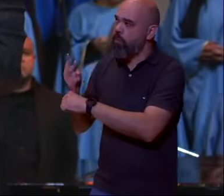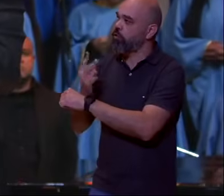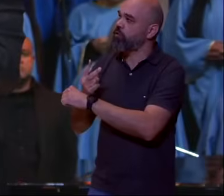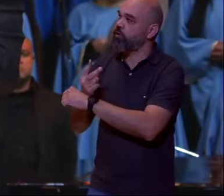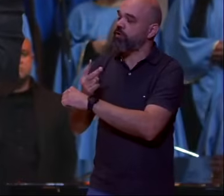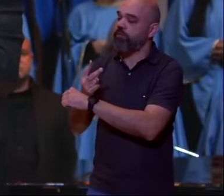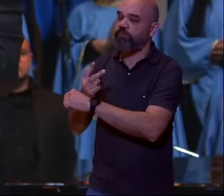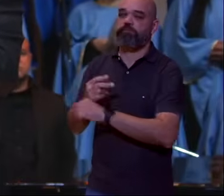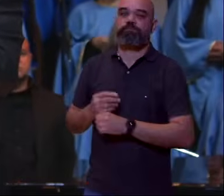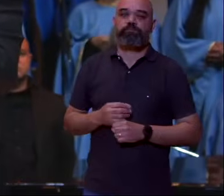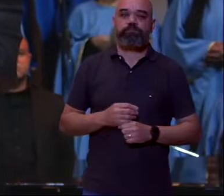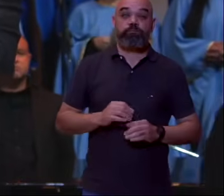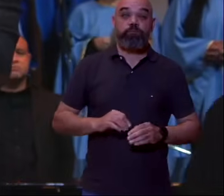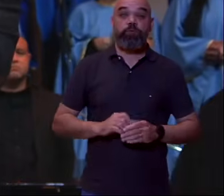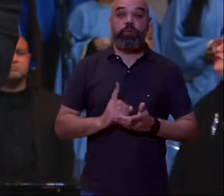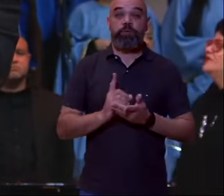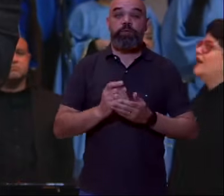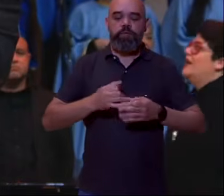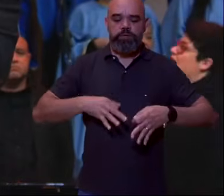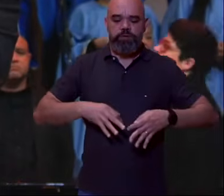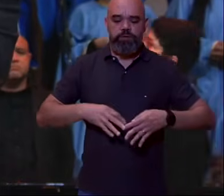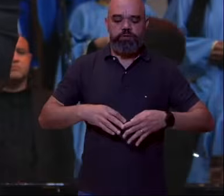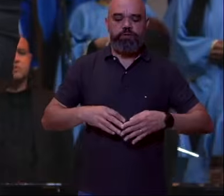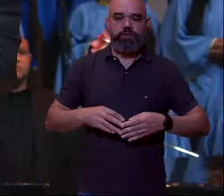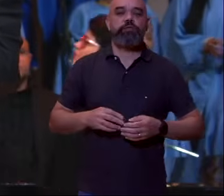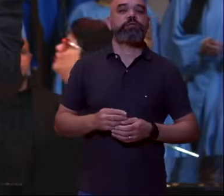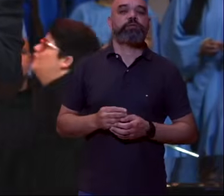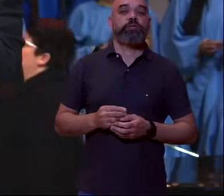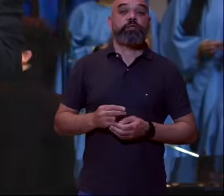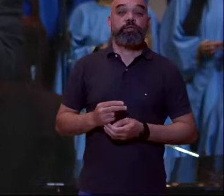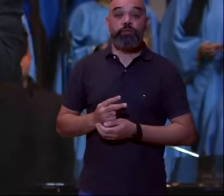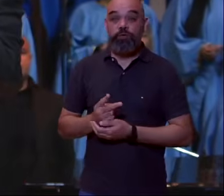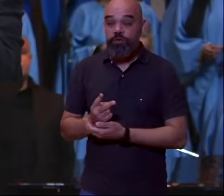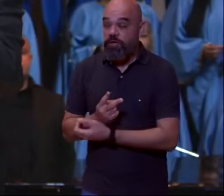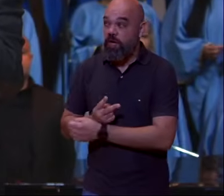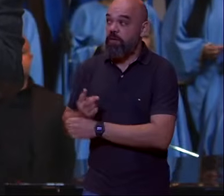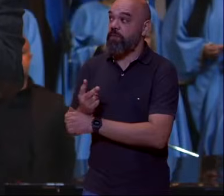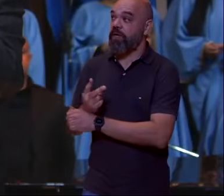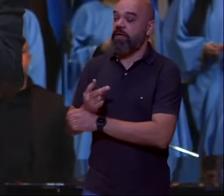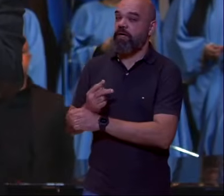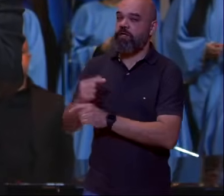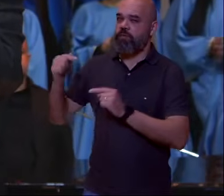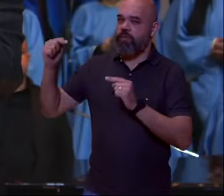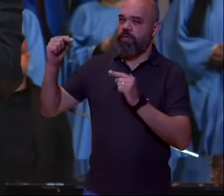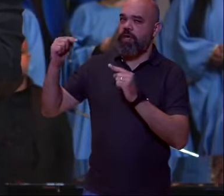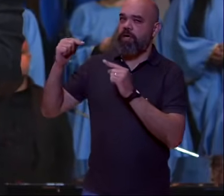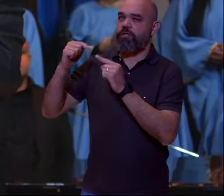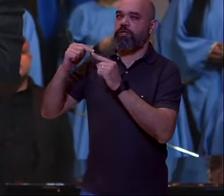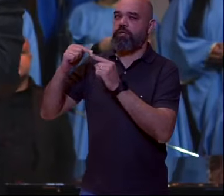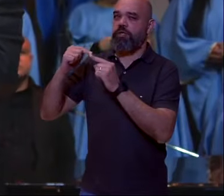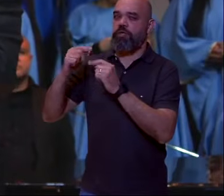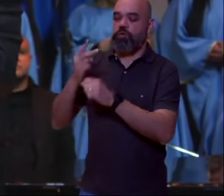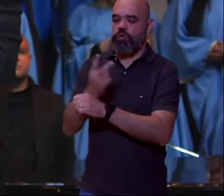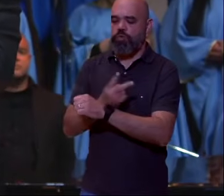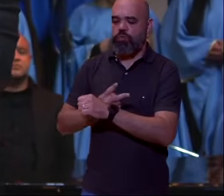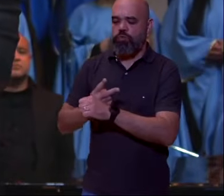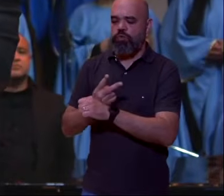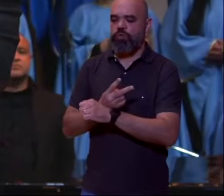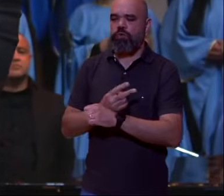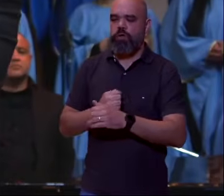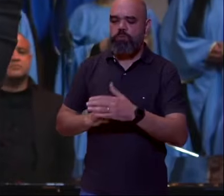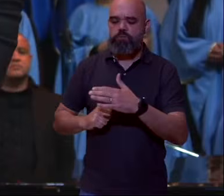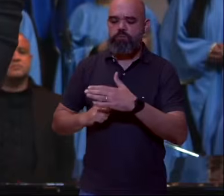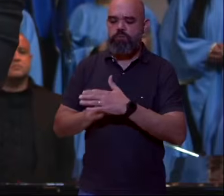Buscar-me-eis e me achareis quando me buscardes o quê? Todo o coração. Segredo, não